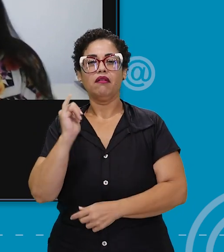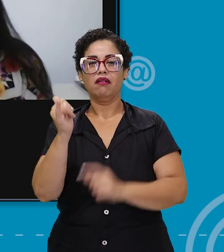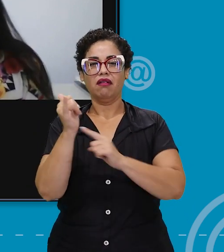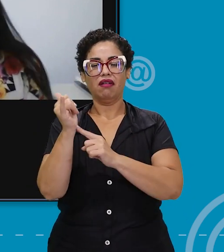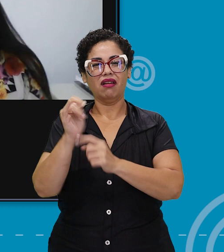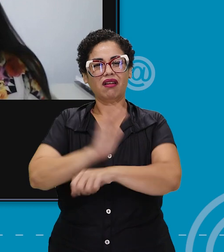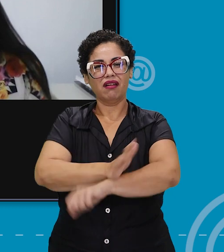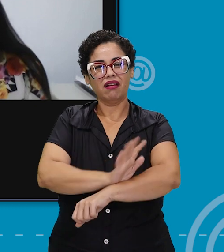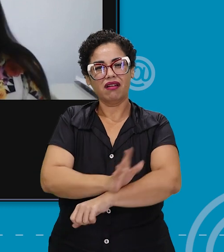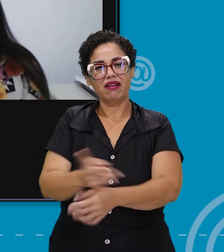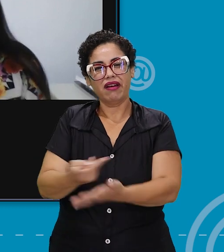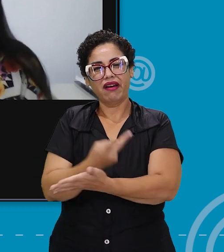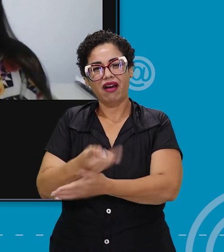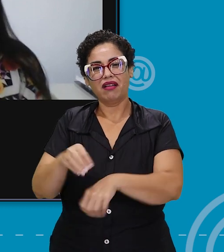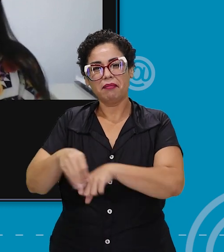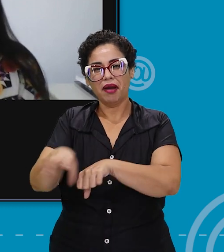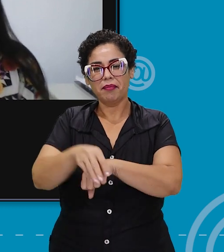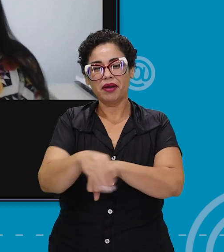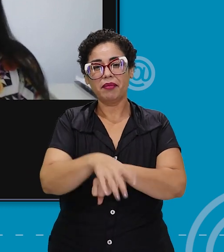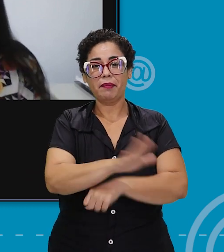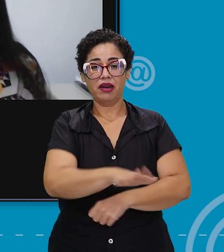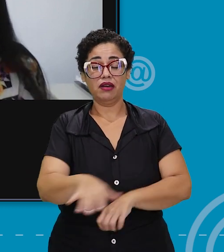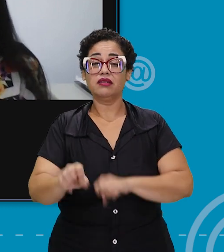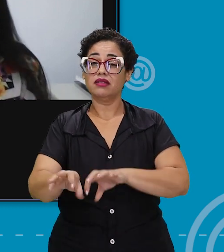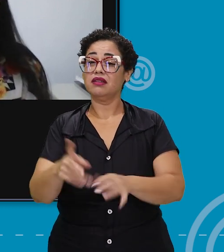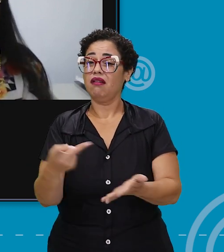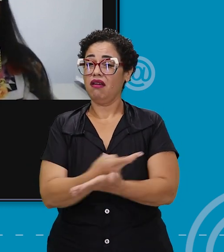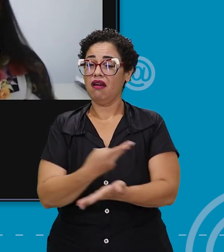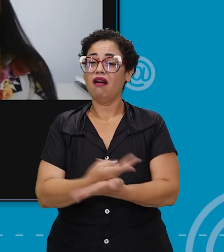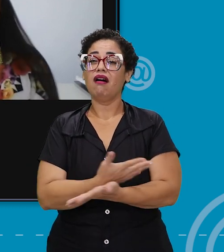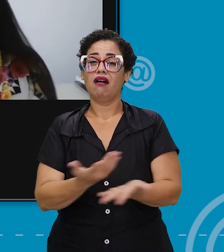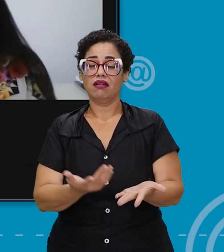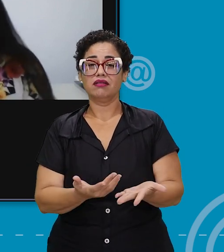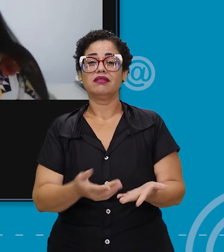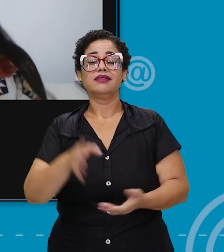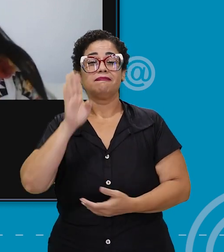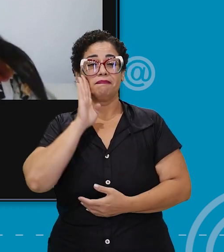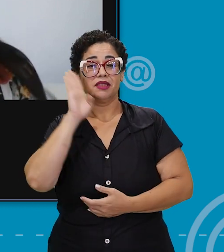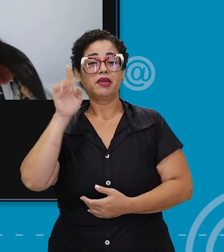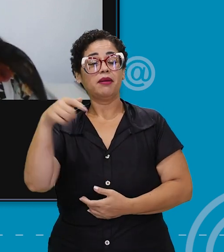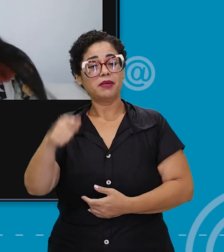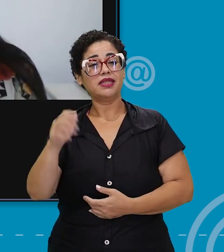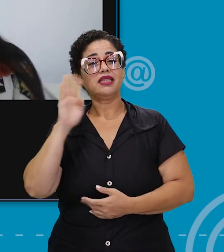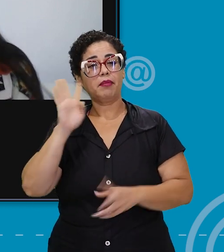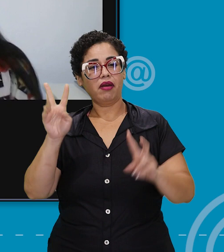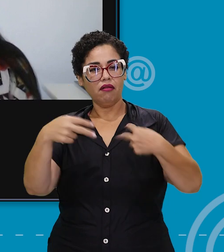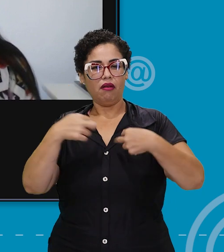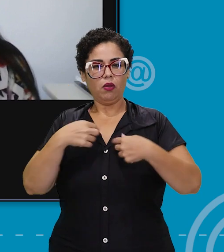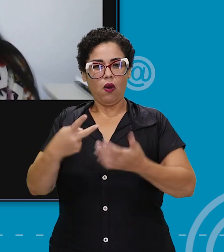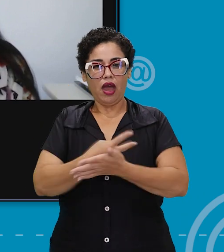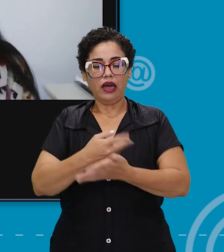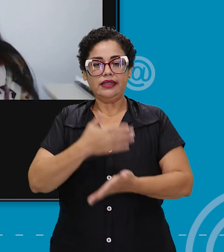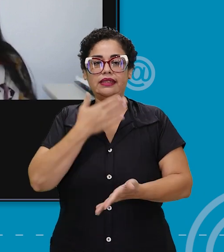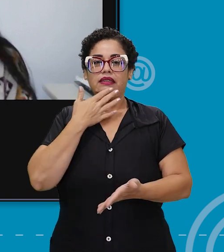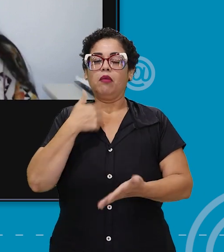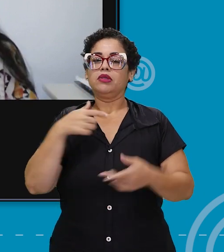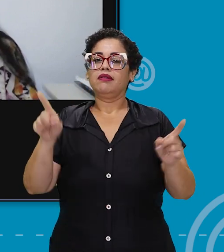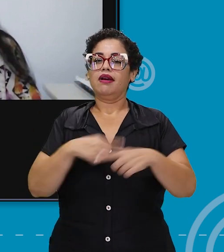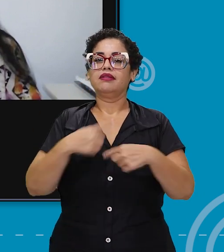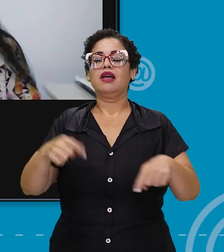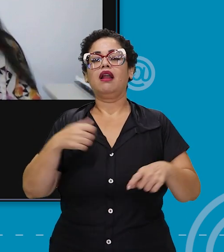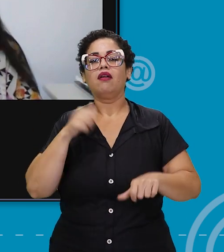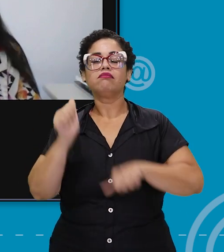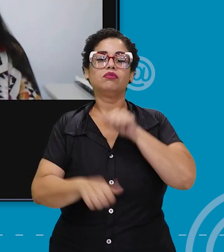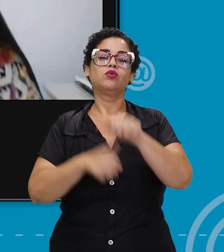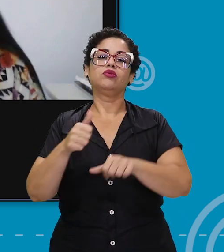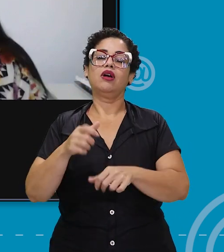ensinar, né? E aí, se ele ensina isso para os seus alunos, ele está ensinando errado. E, inclusive, dele saber reconhecer quando ele está errando. Então, acredito que é